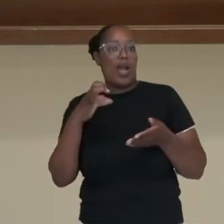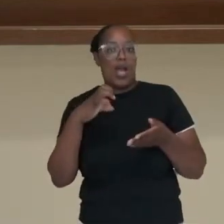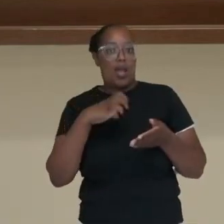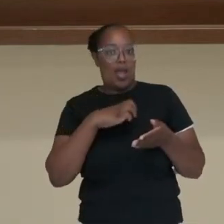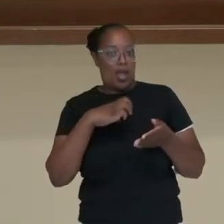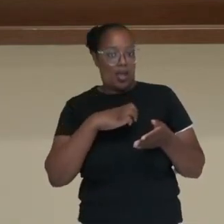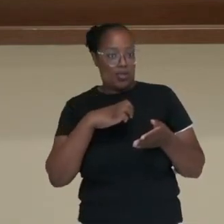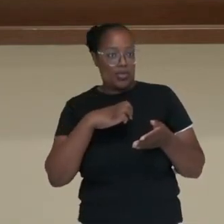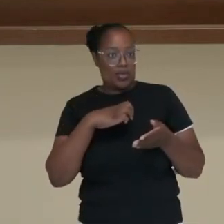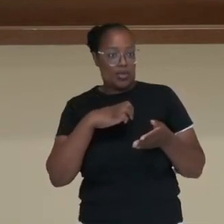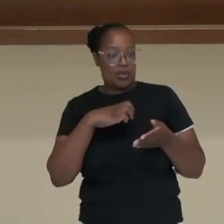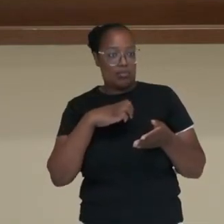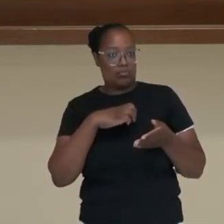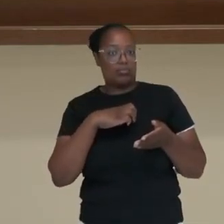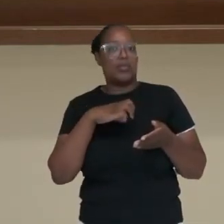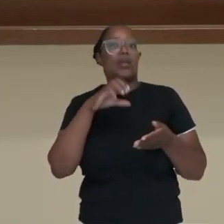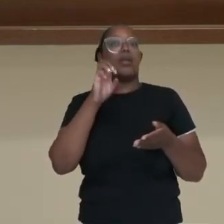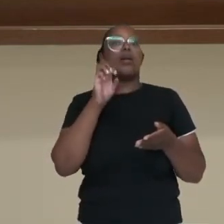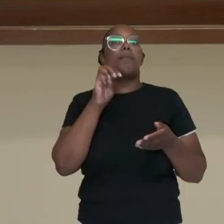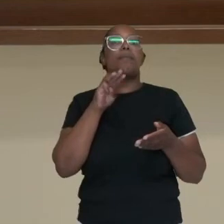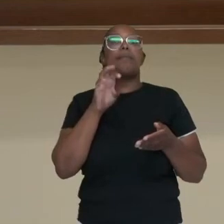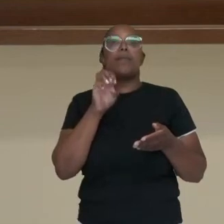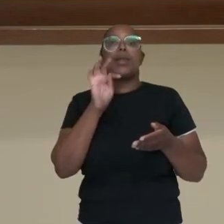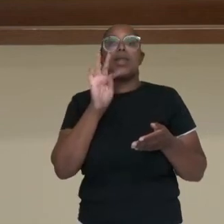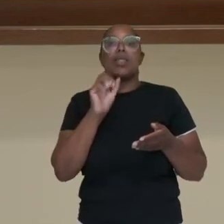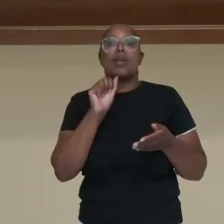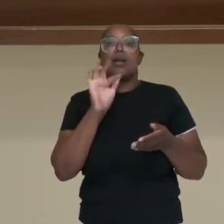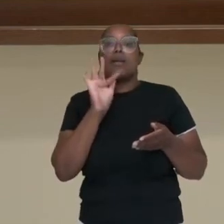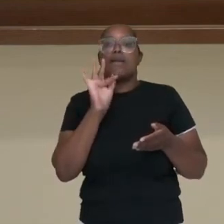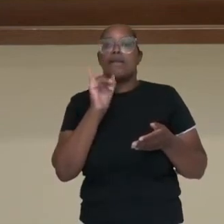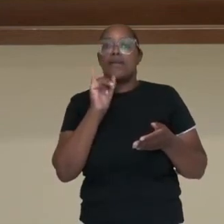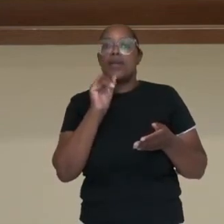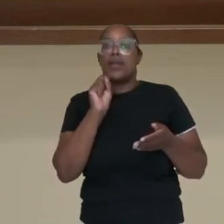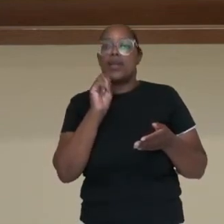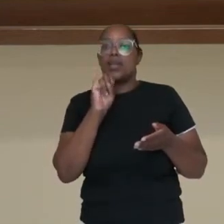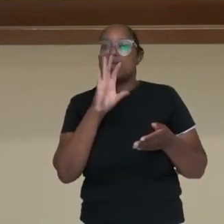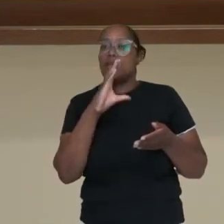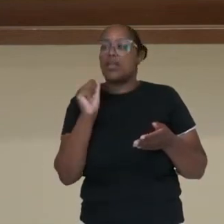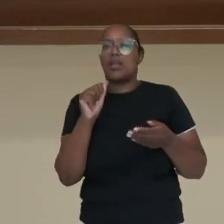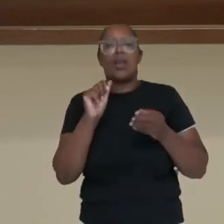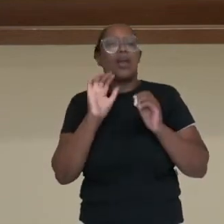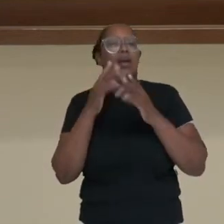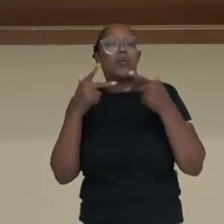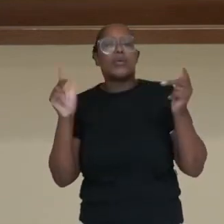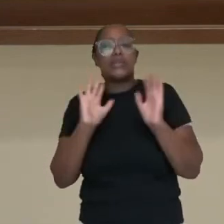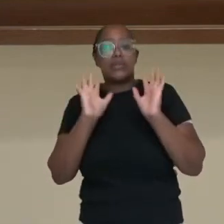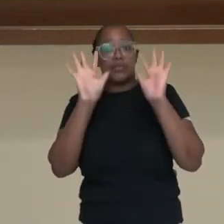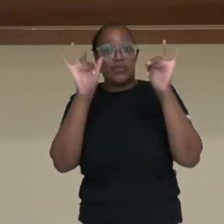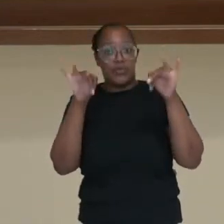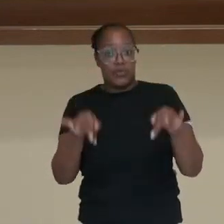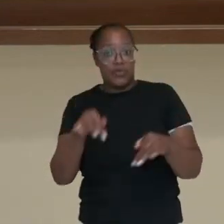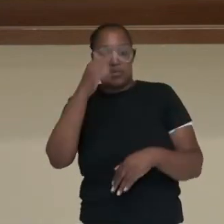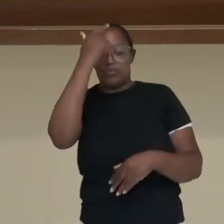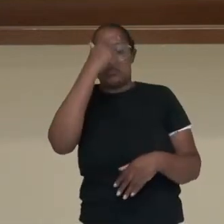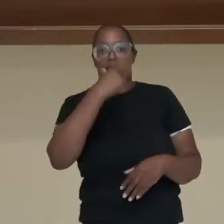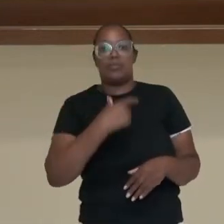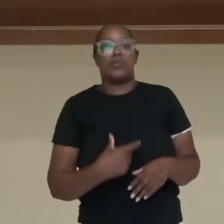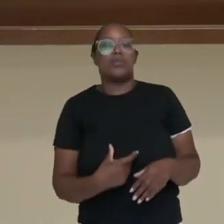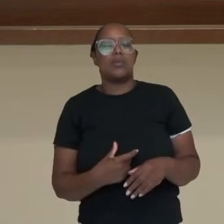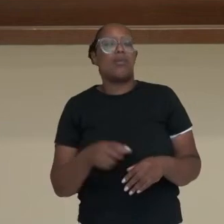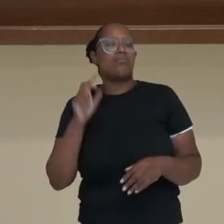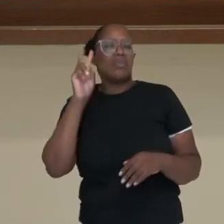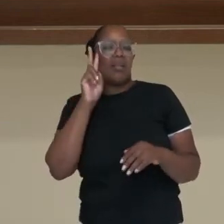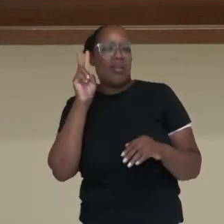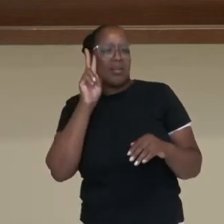metafísica aristotélica? Vou voltar aqui, né? A causa final do ser humano é aquilo pelo qual a coisa é feita. Lembra que a gente